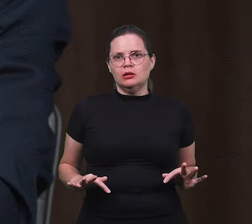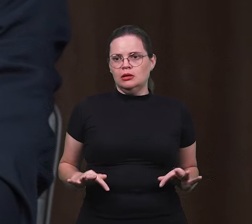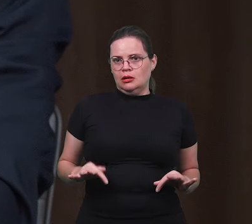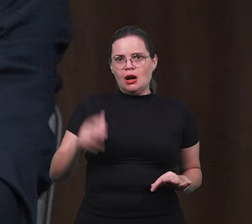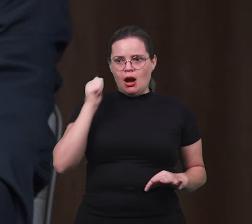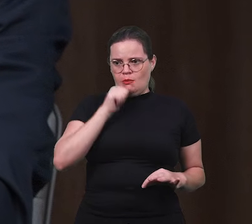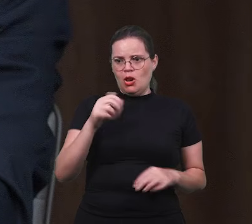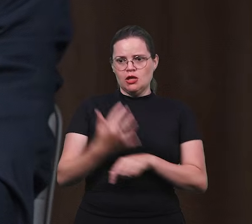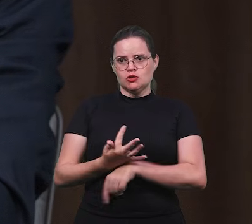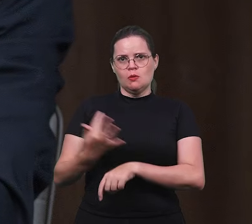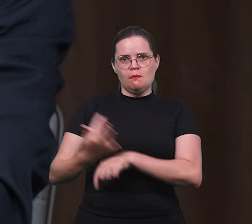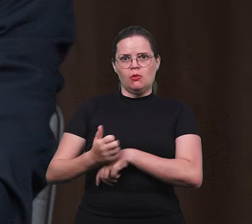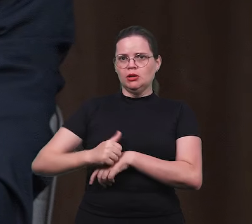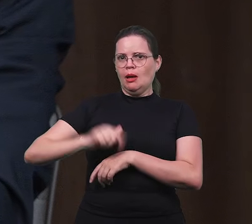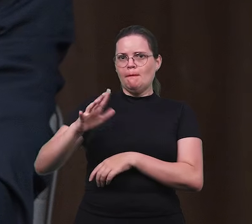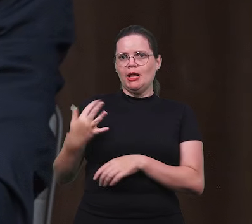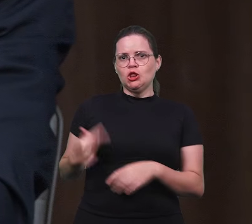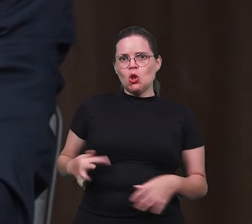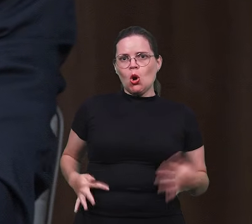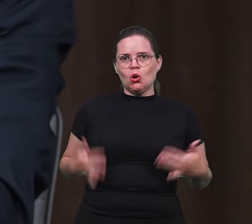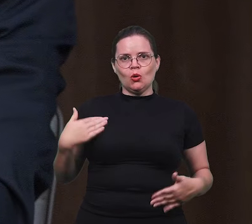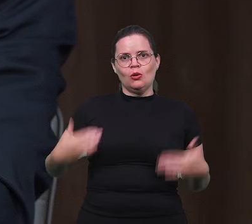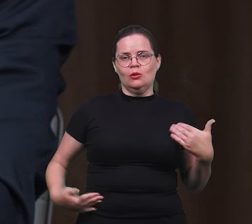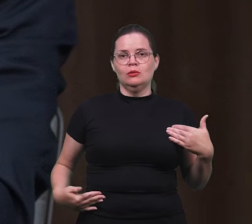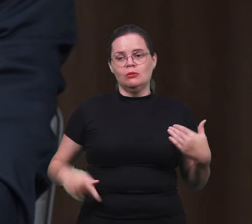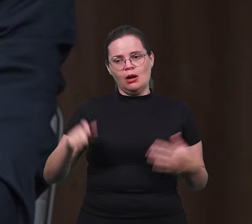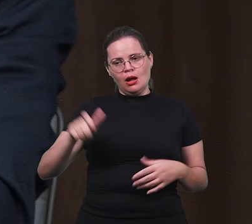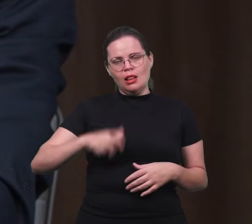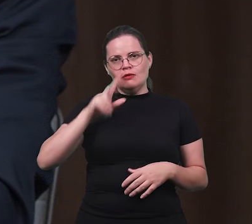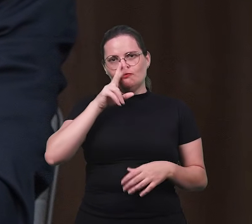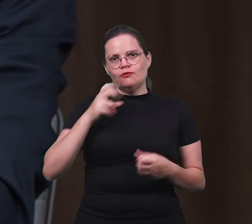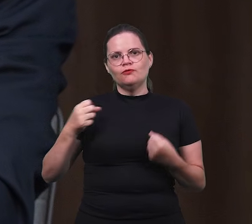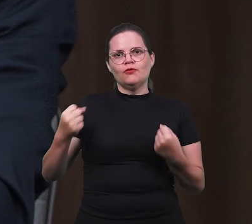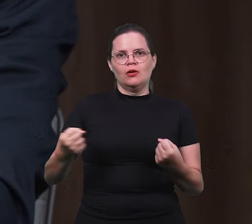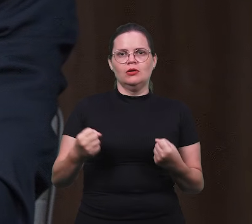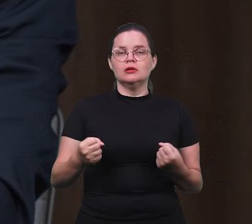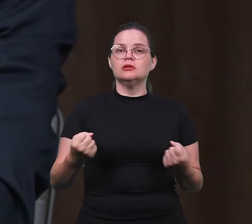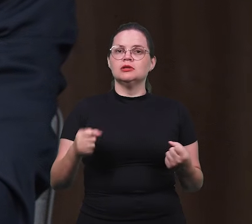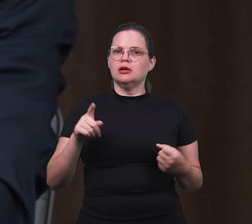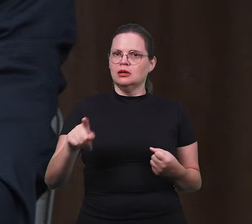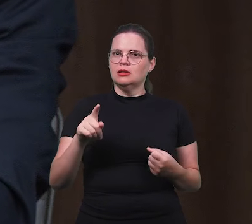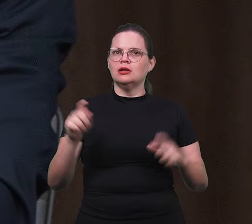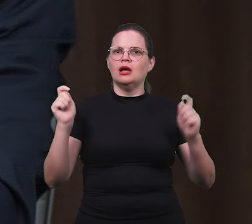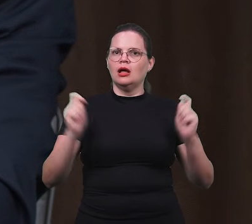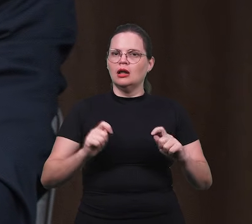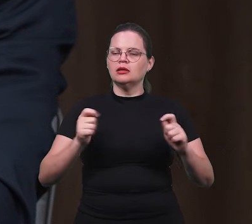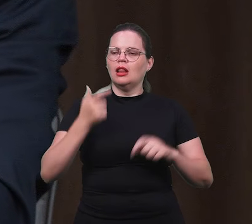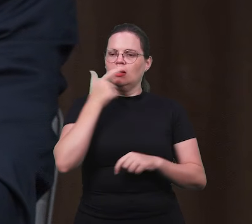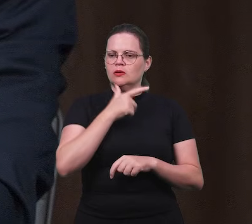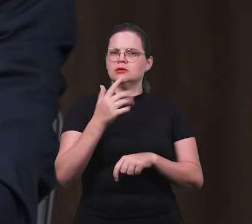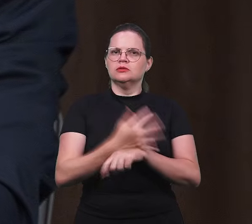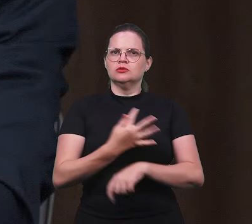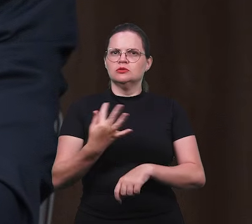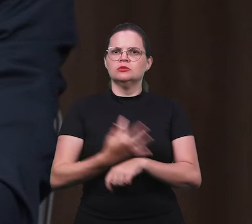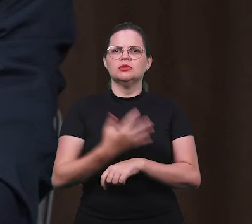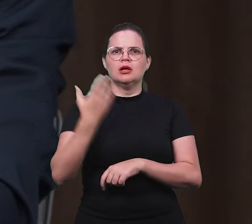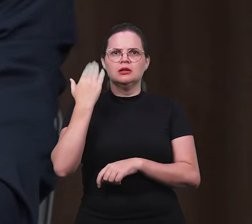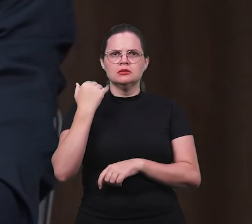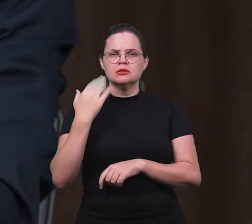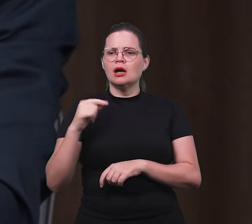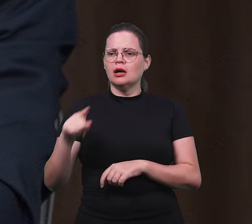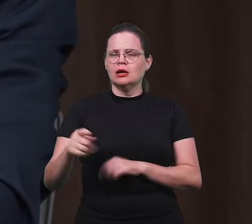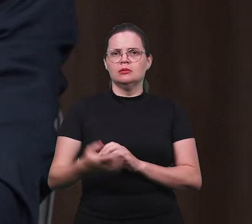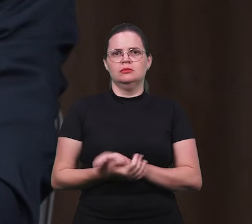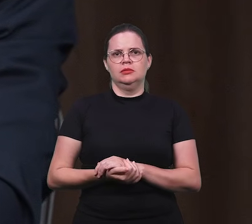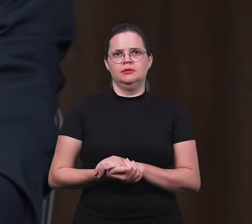outras coisas, ela é realmente a videira da casa. E ela tem uma capacidade de se recuperar muito grande. Pega assim, uma